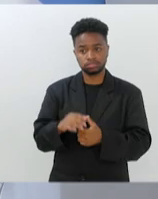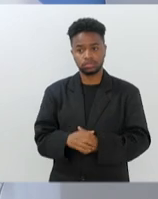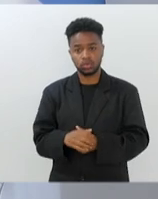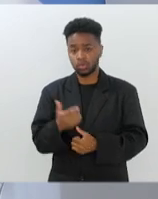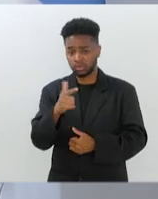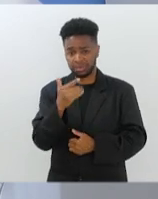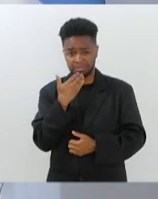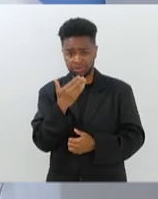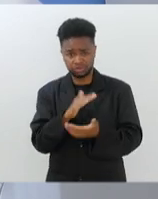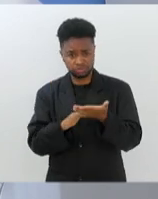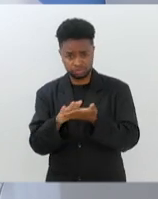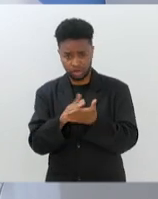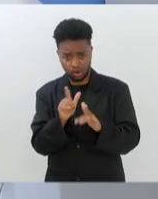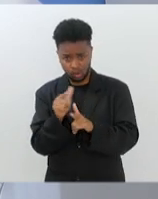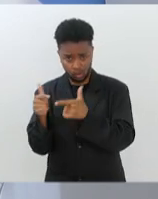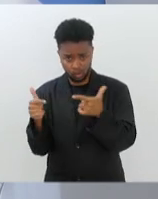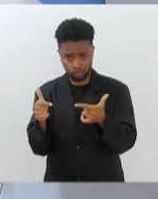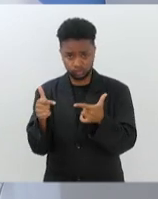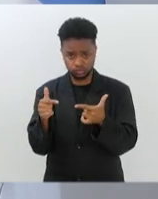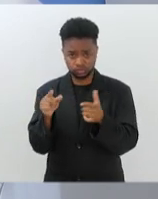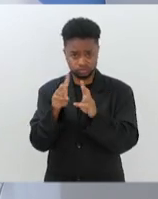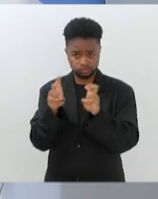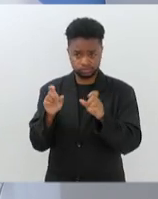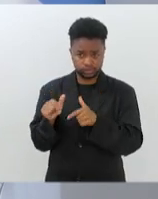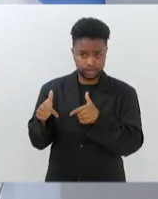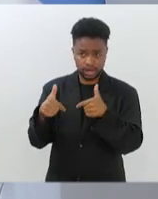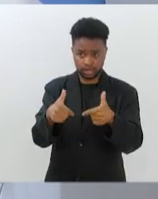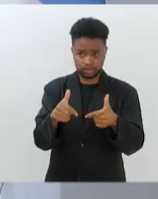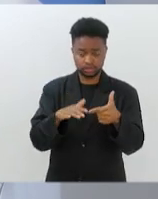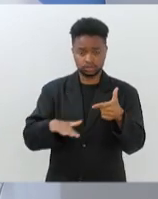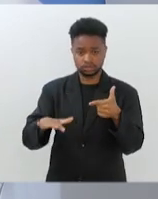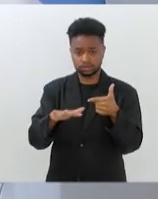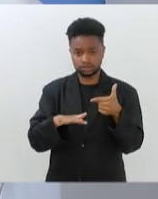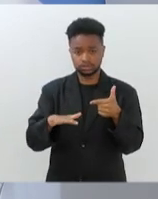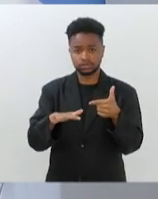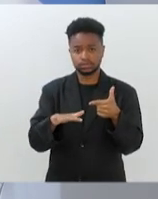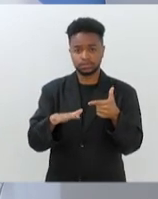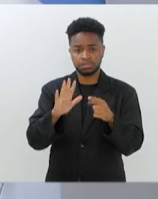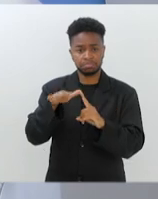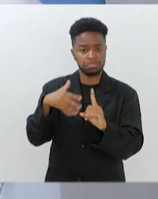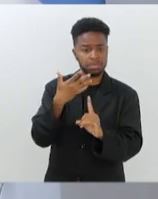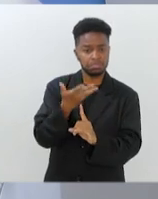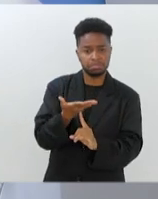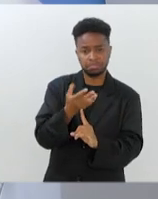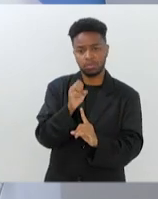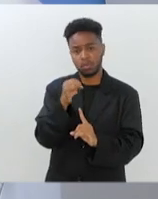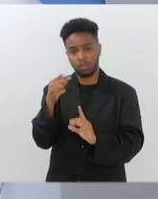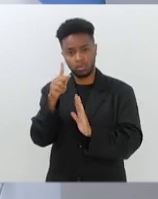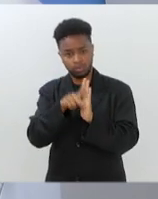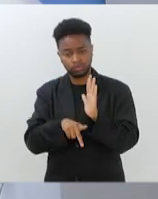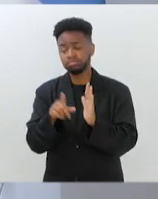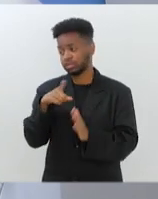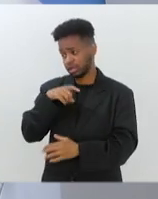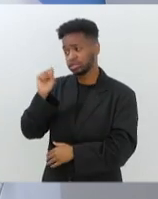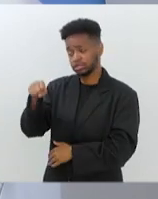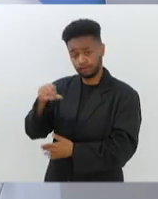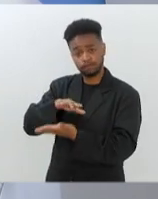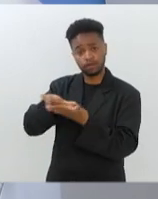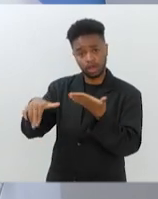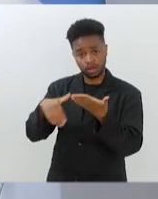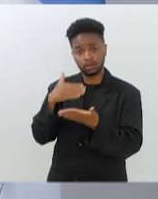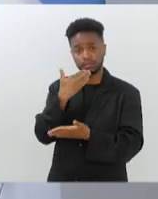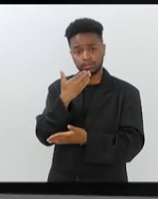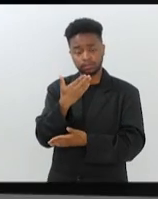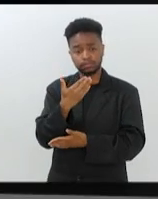pedido de alguma ação na área de Meio Ambiente algum projeto Sim vários pedido de